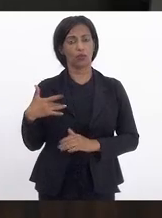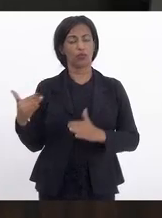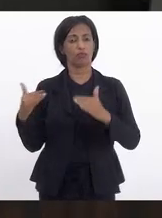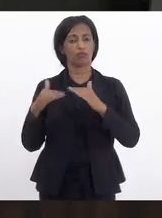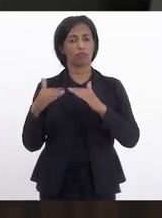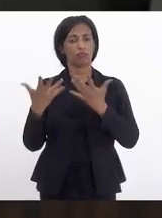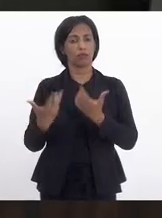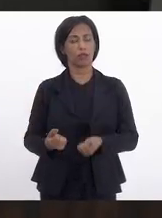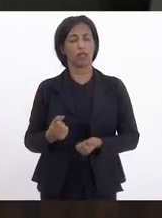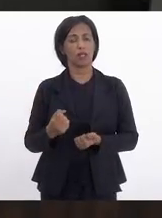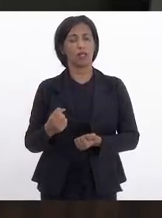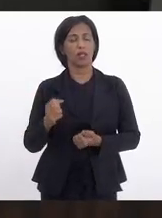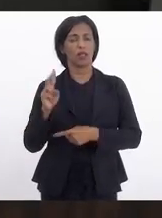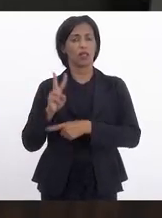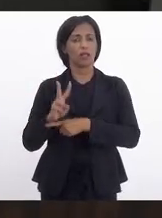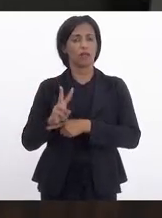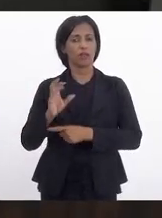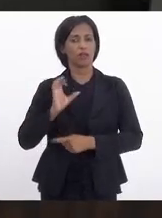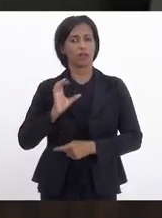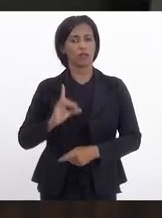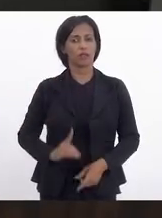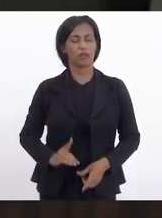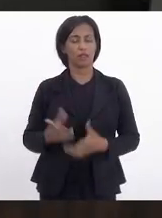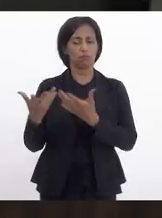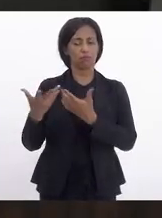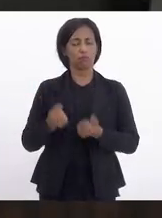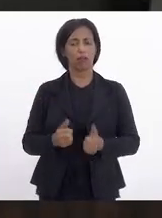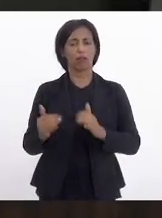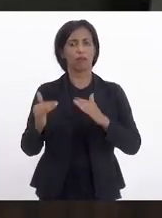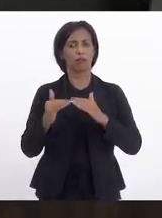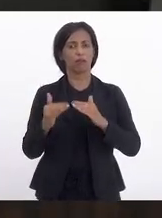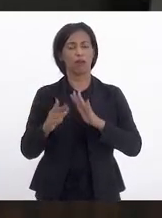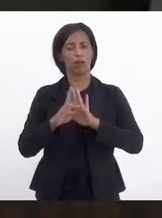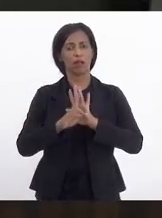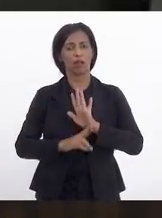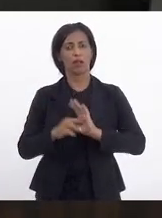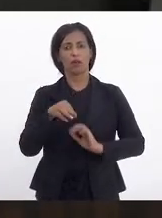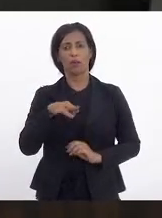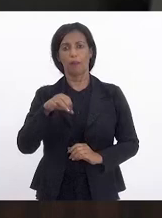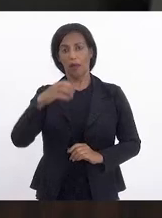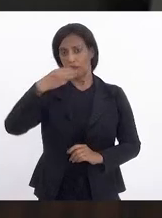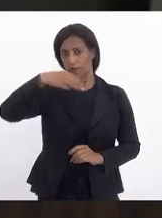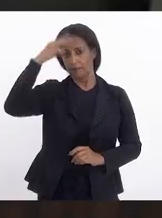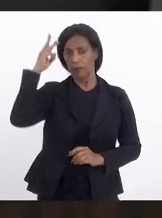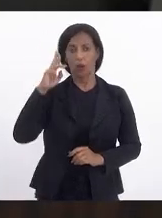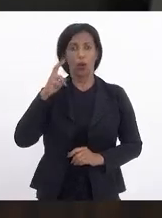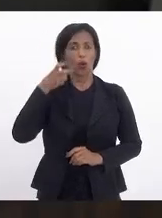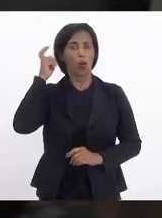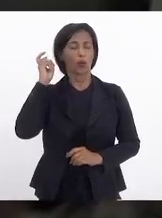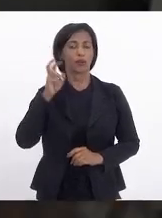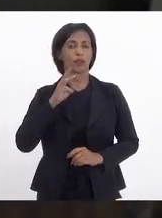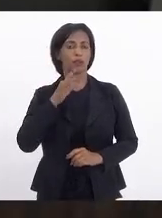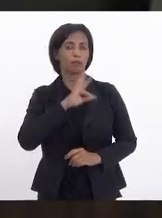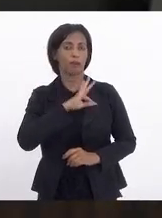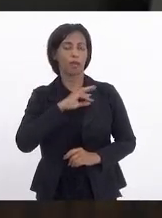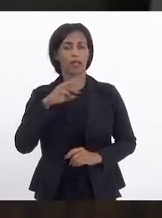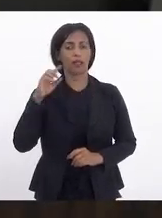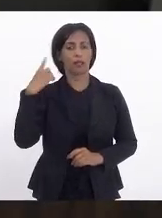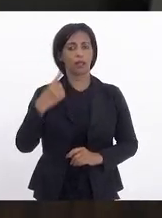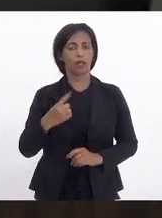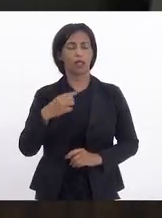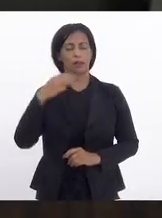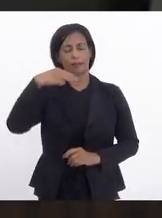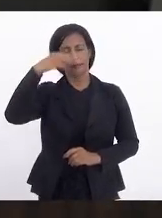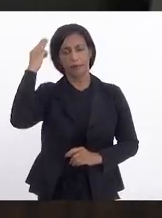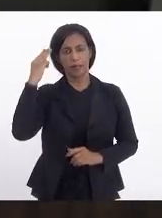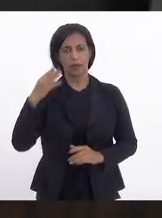favorável defesa dos animais favorável orçamento favorável a todos mais prático Rosane Félix Martha Rocha Dani Monteiro